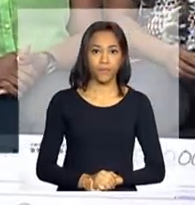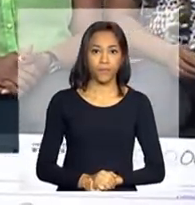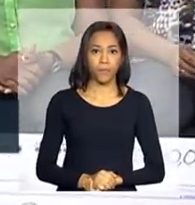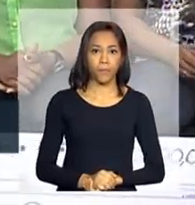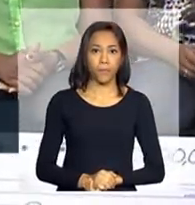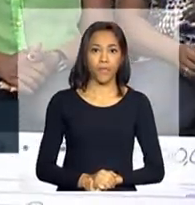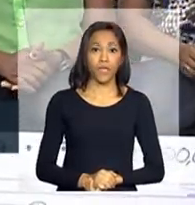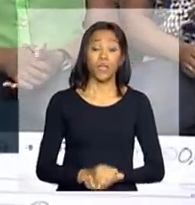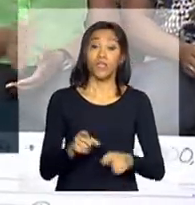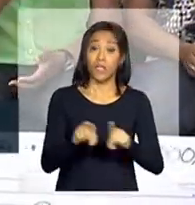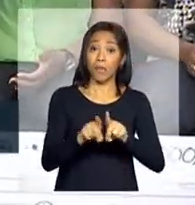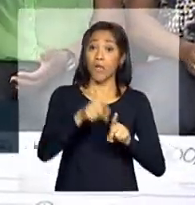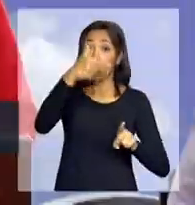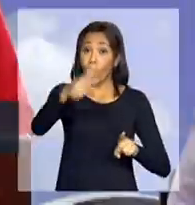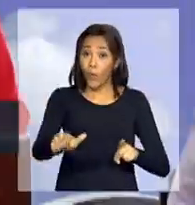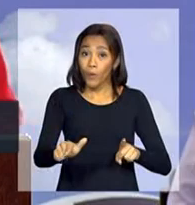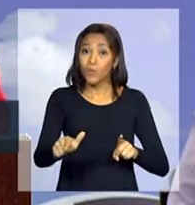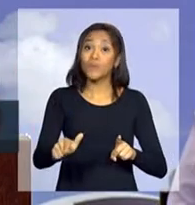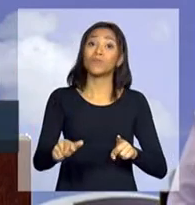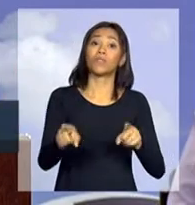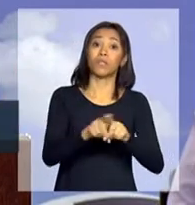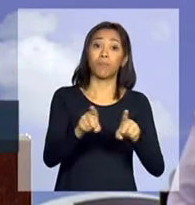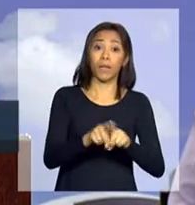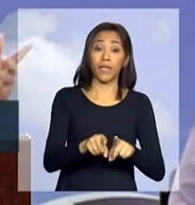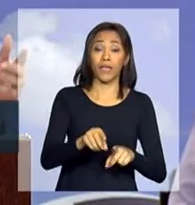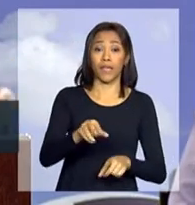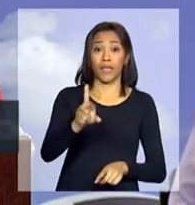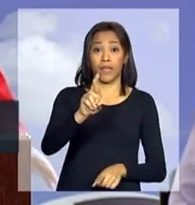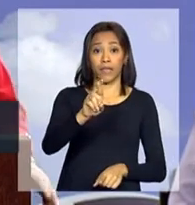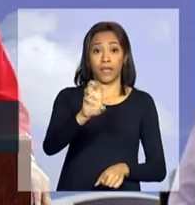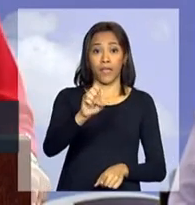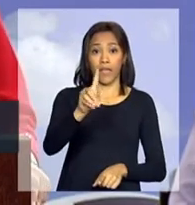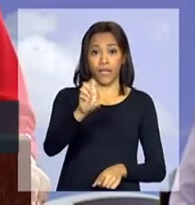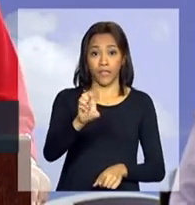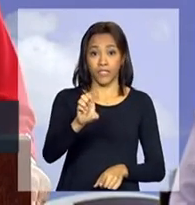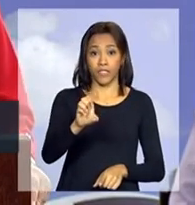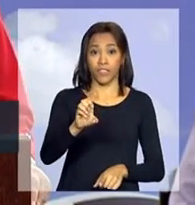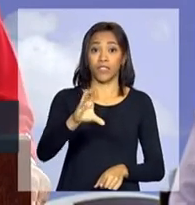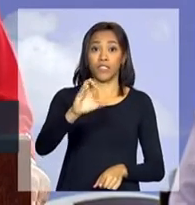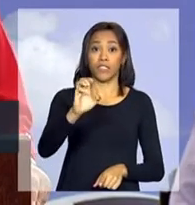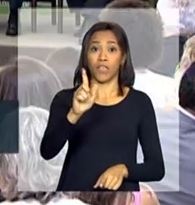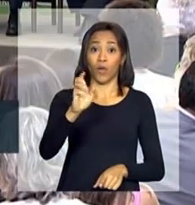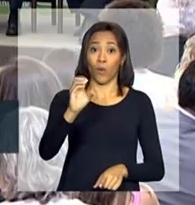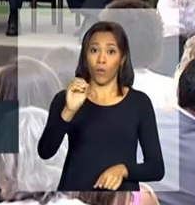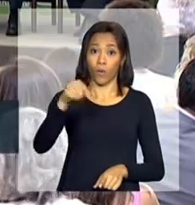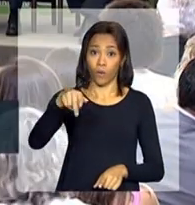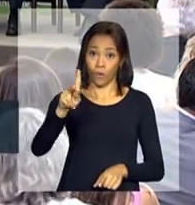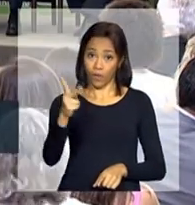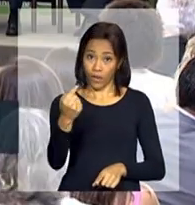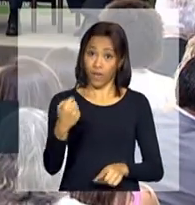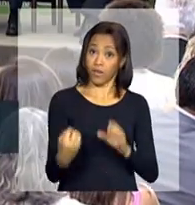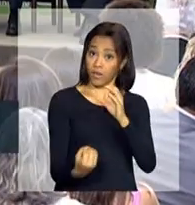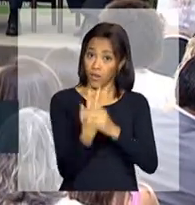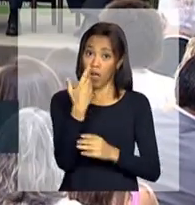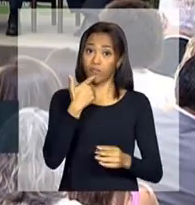eu vou rede cegonha criado também agora a partir de 2011